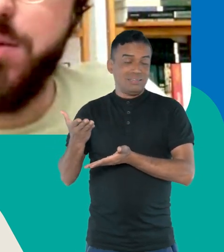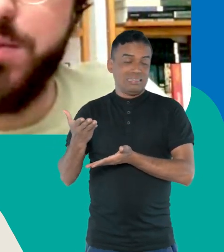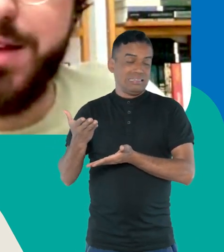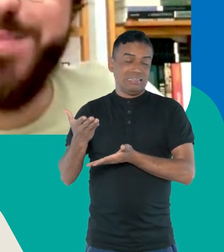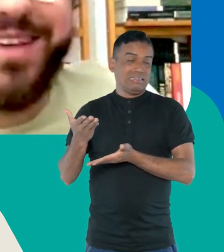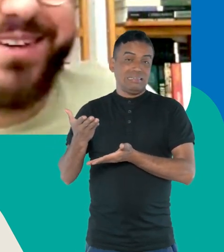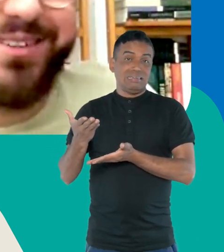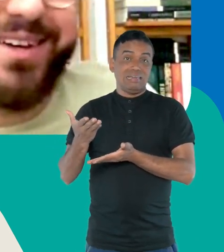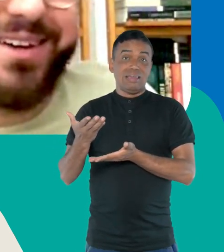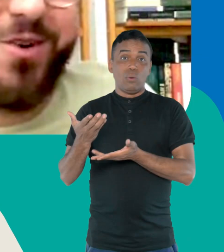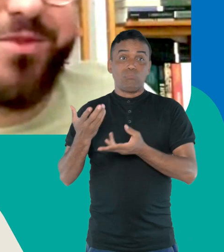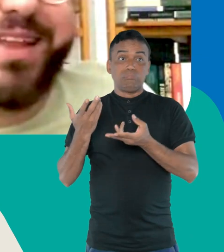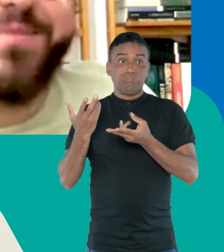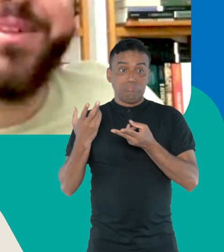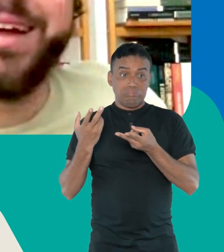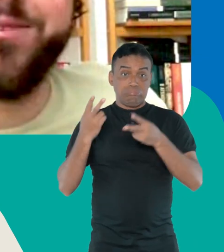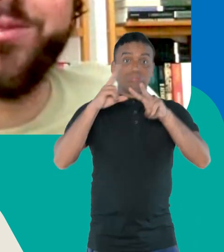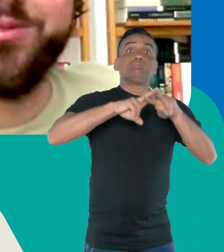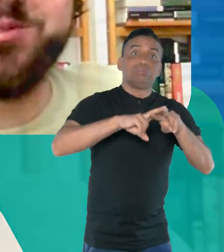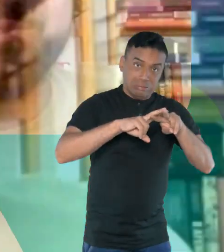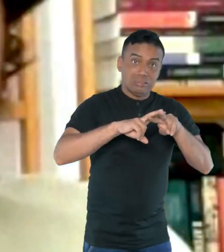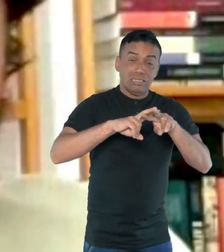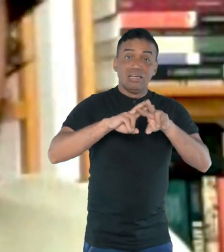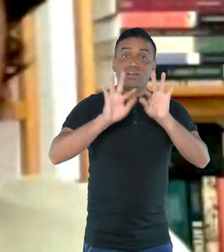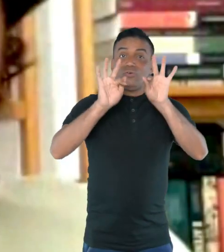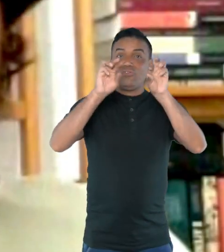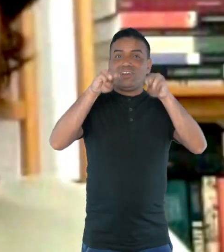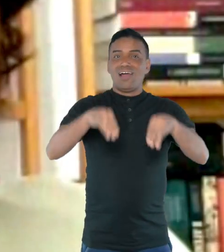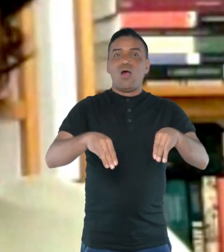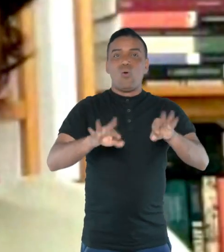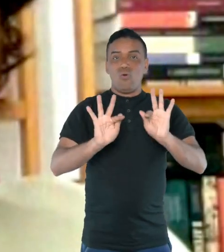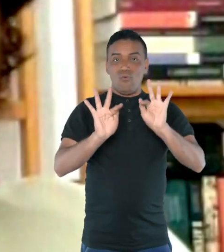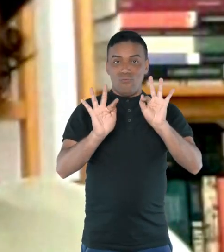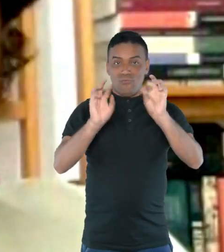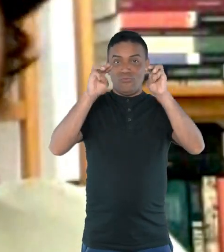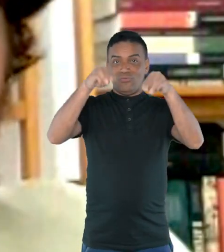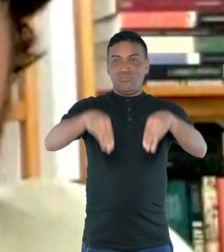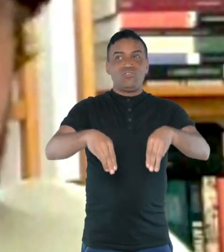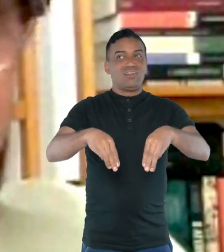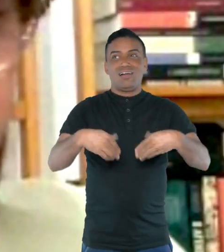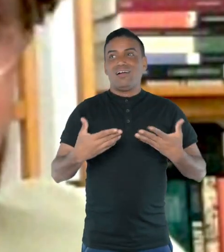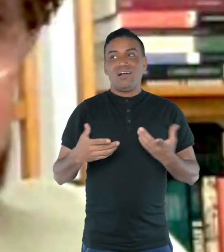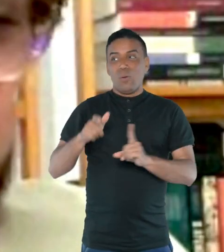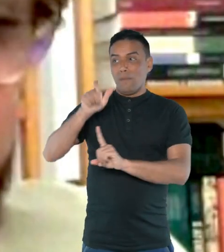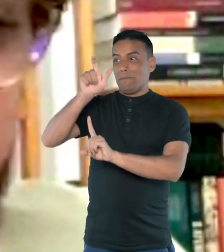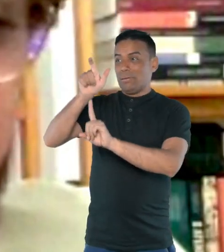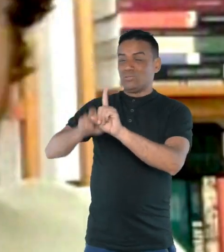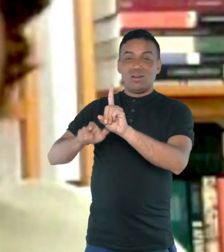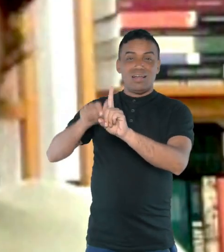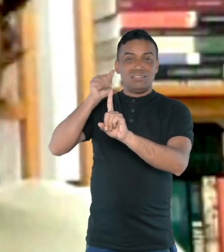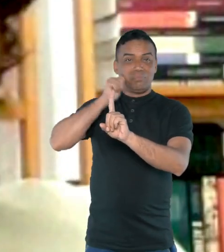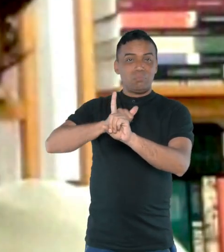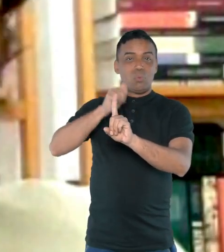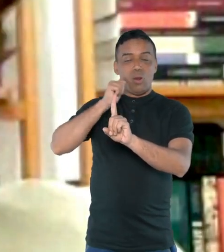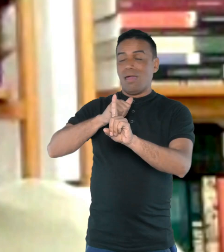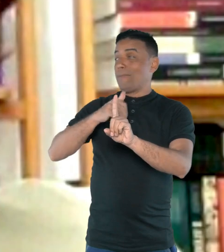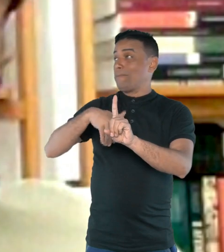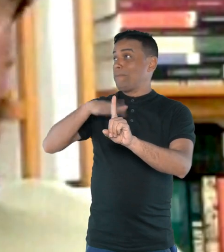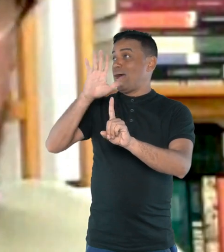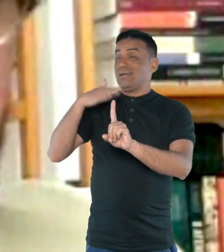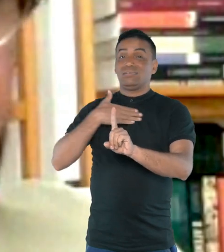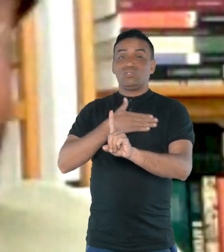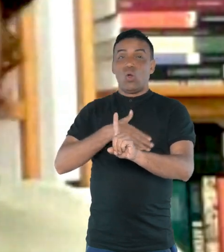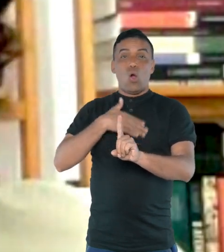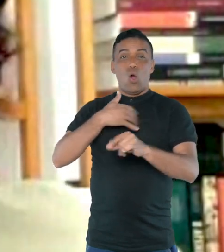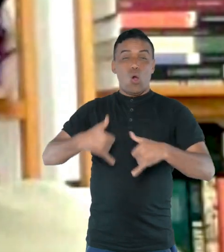escrever o final. Eu não sabia como terminar o desfecho dessa grande personagem. É uma das personagens que eu mais gosto, que eu mais